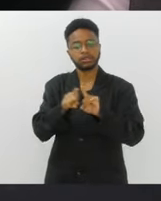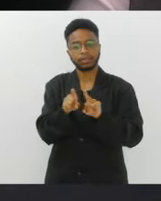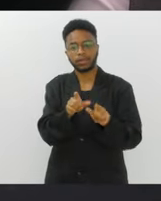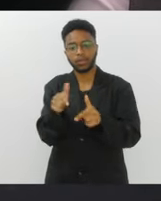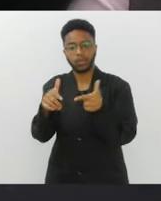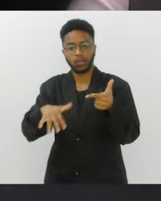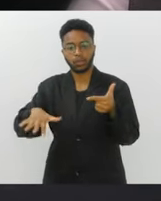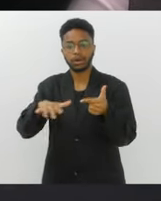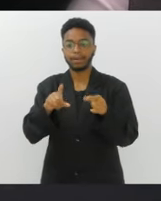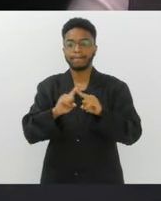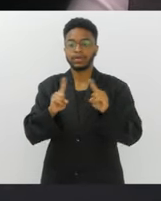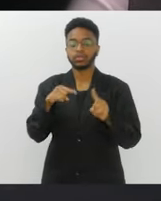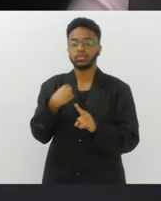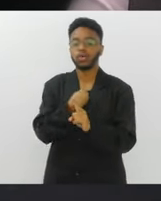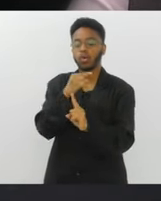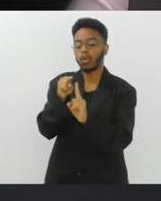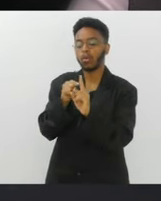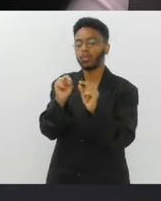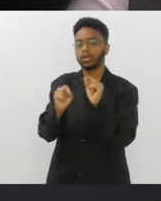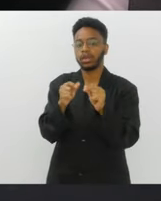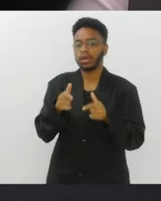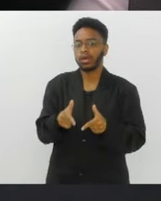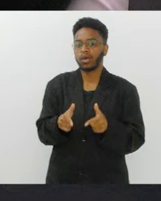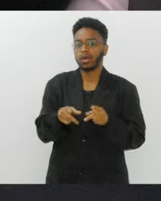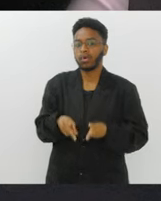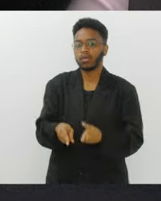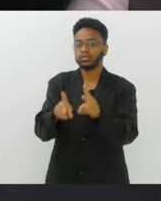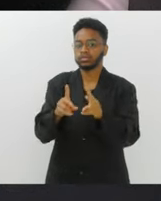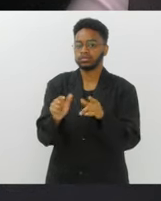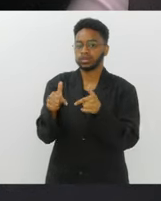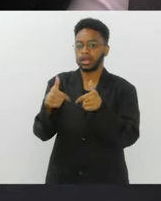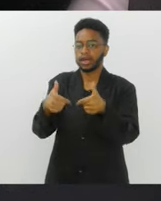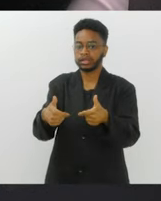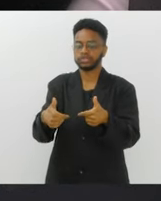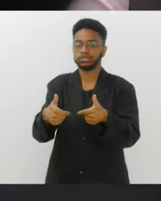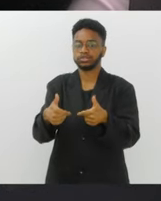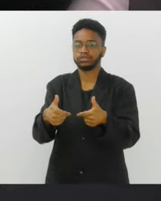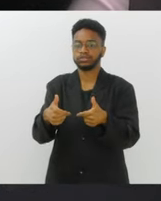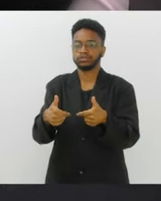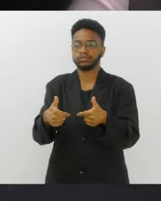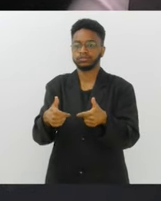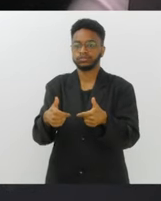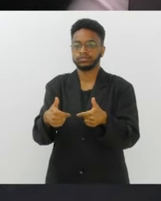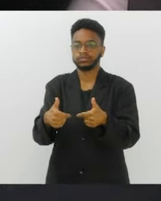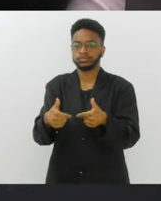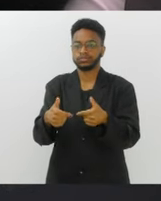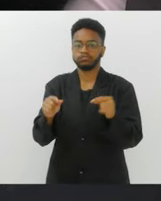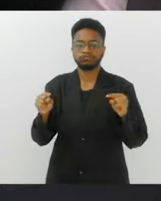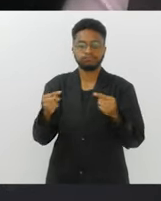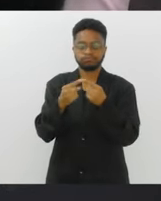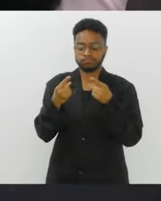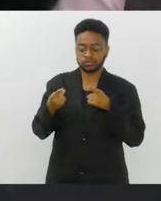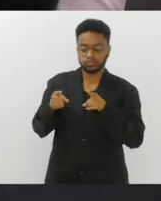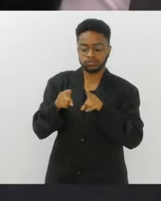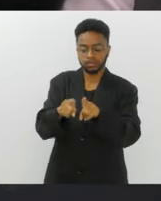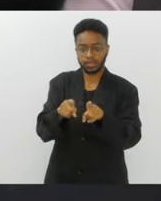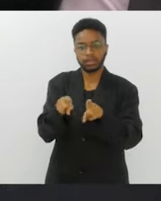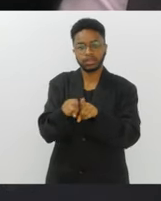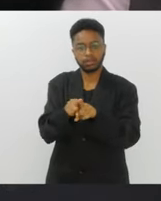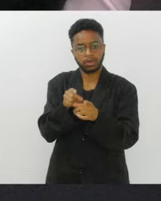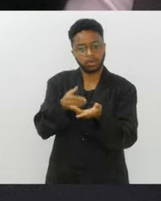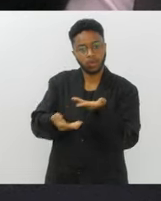de Controle, é continuar atuando de forma, na medida do possível, concomitante e